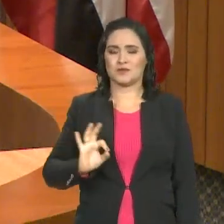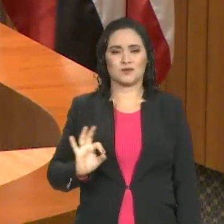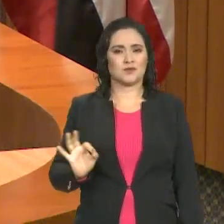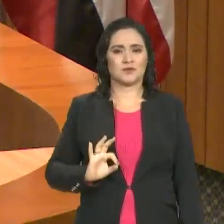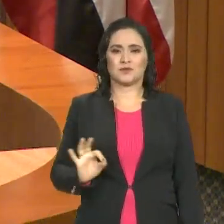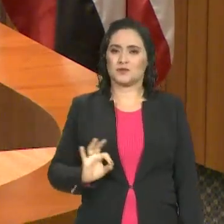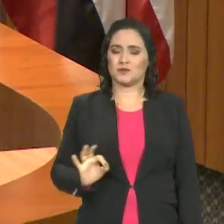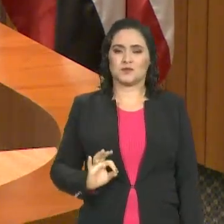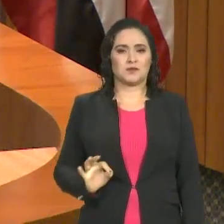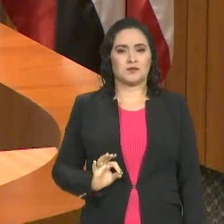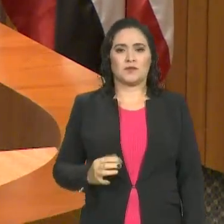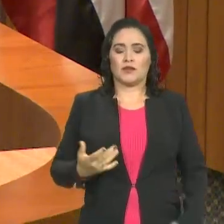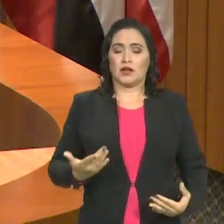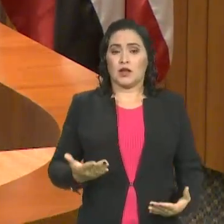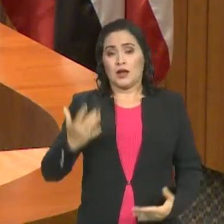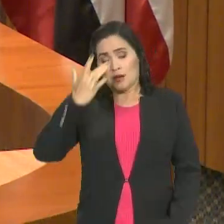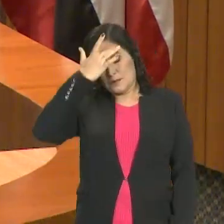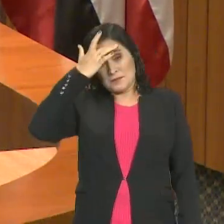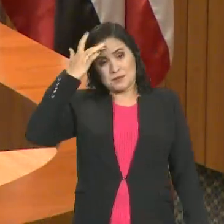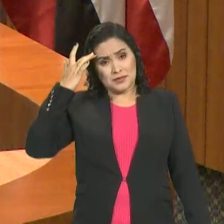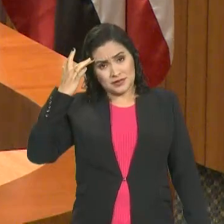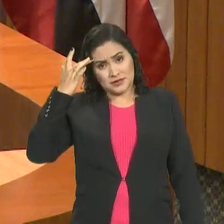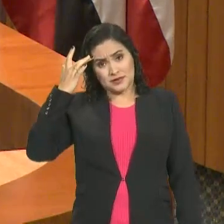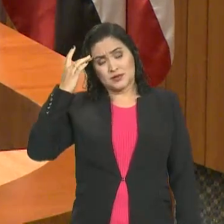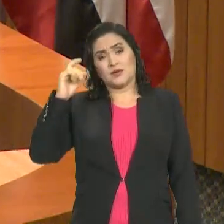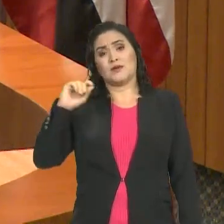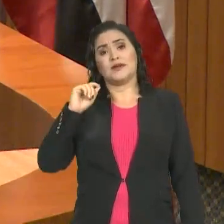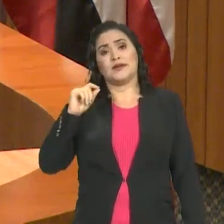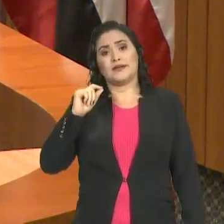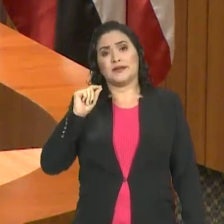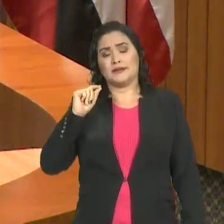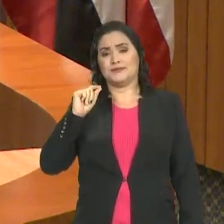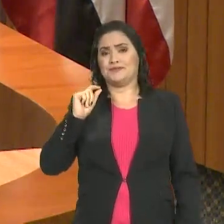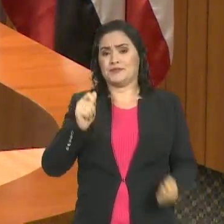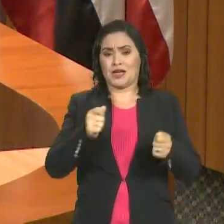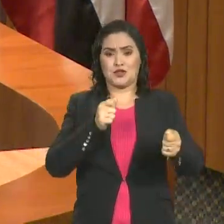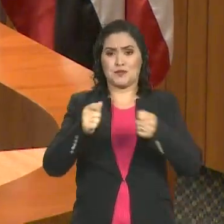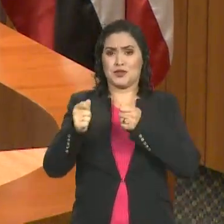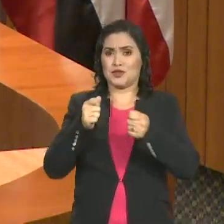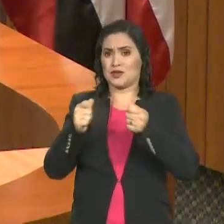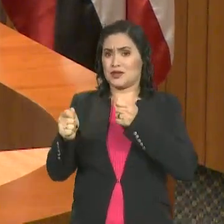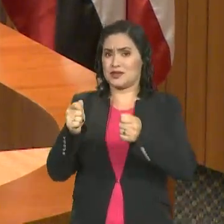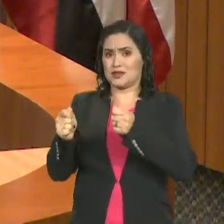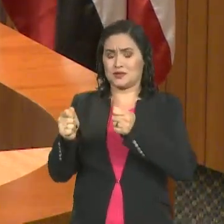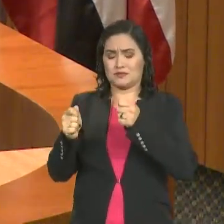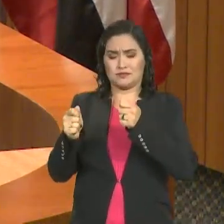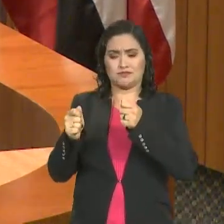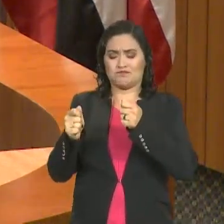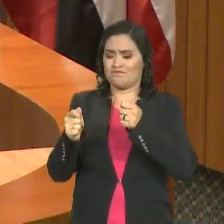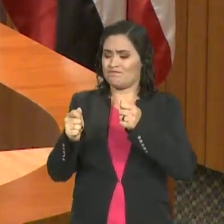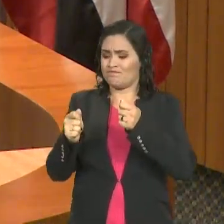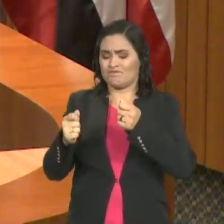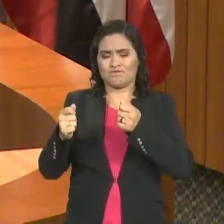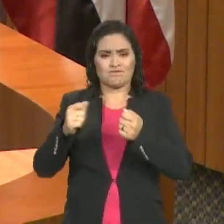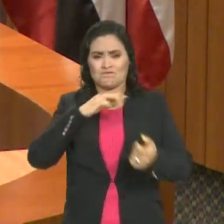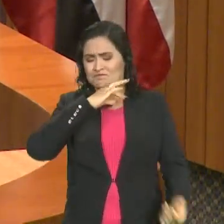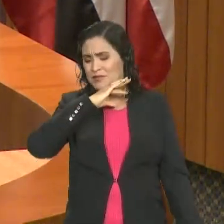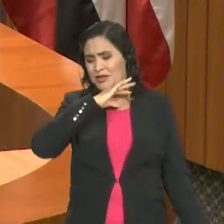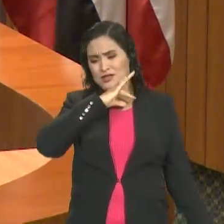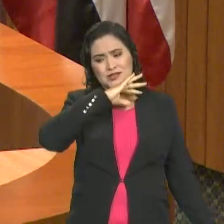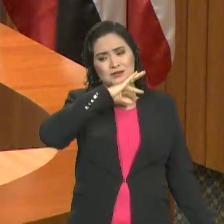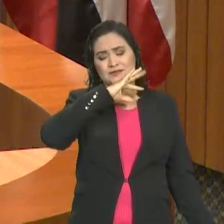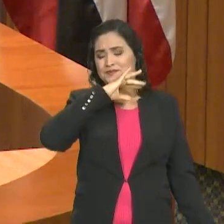seja, como é um sujeito que está completamente perdido na gestão, tão perdido a ponto de ter